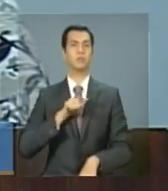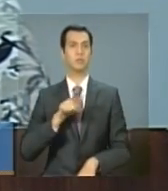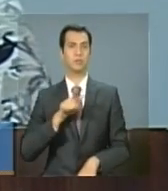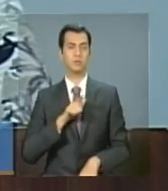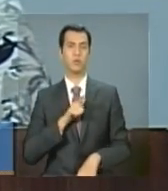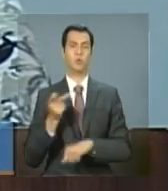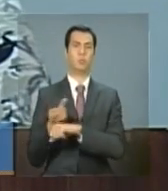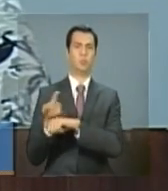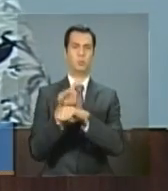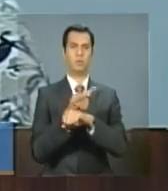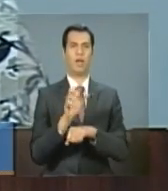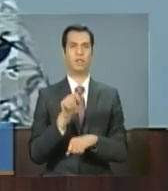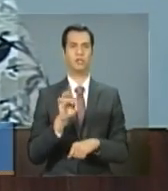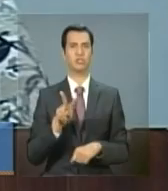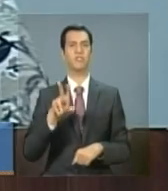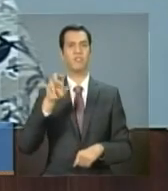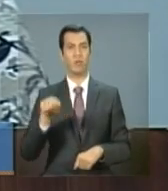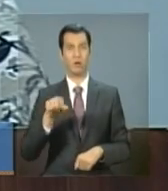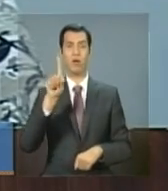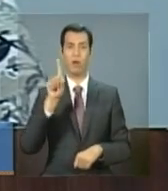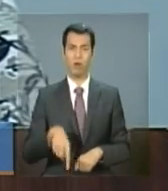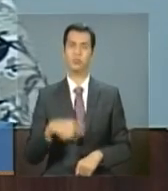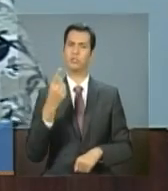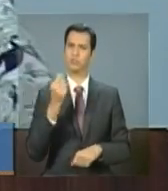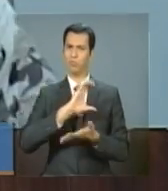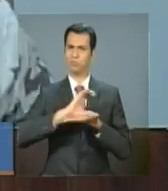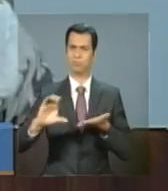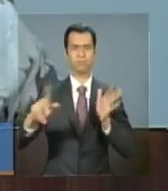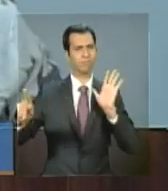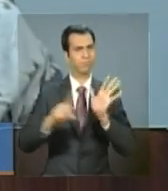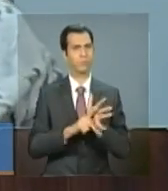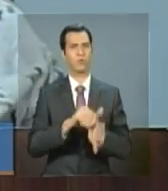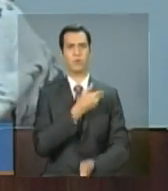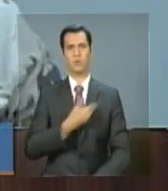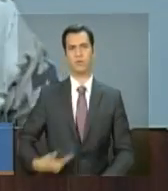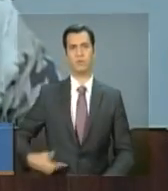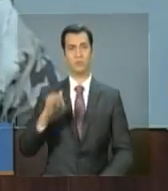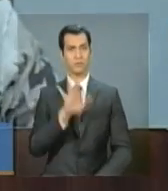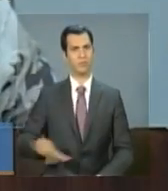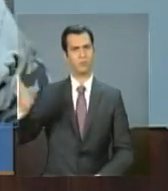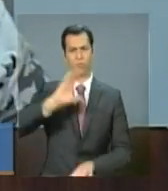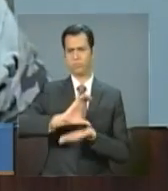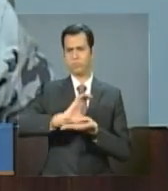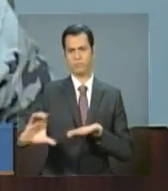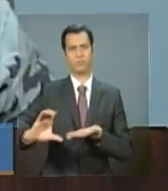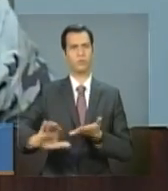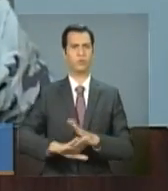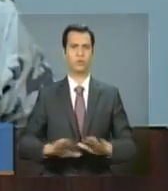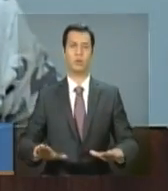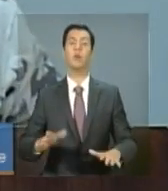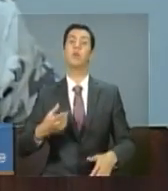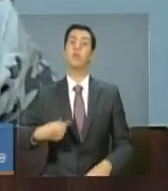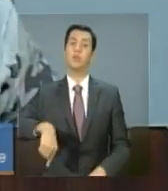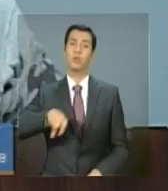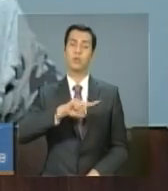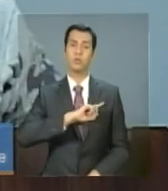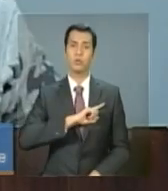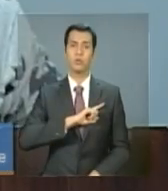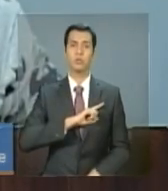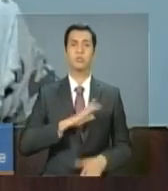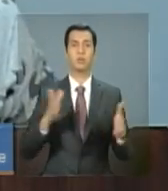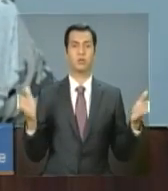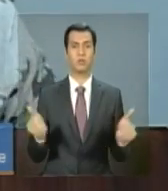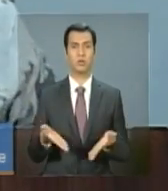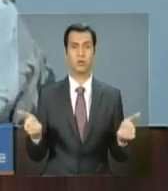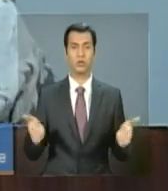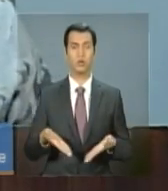Ativa, também é iniciativa e custo exclusivo do governo federal. Então, já colocando o que nós estamos assumindo